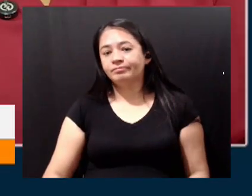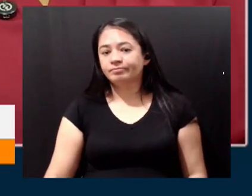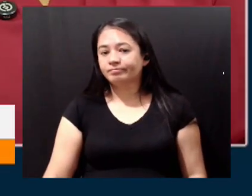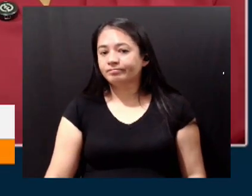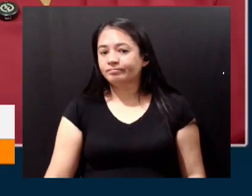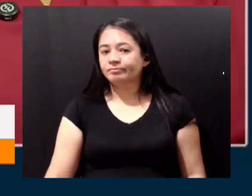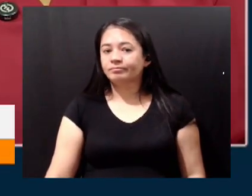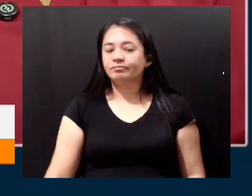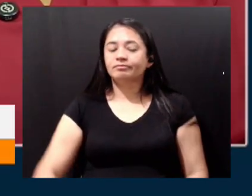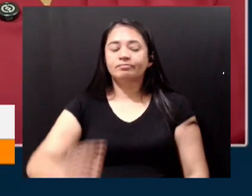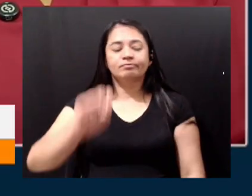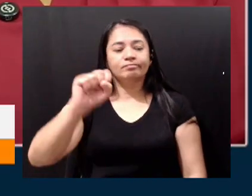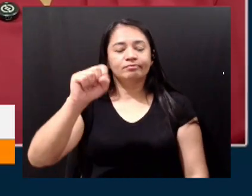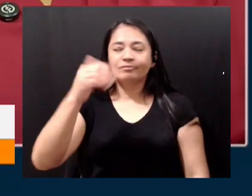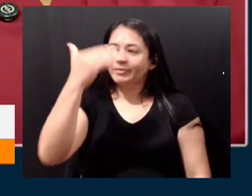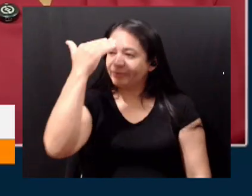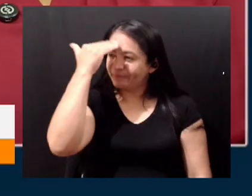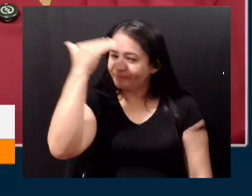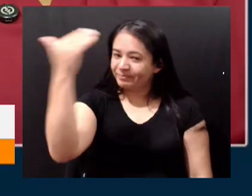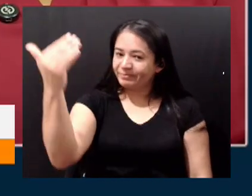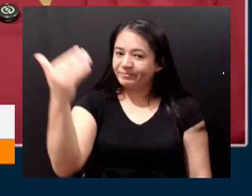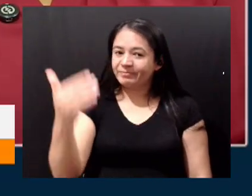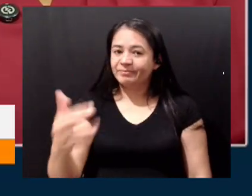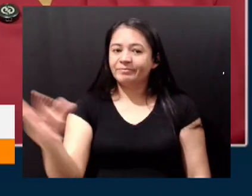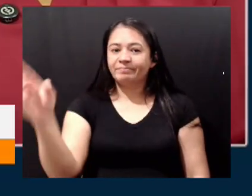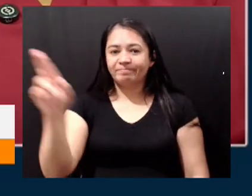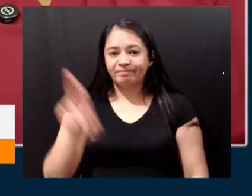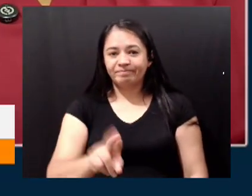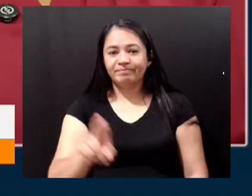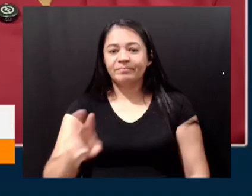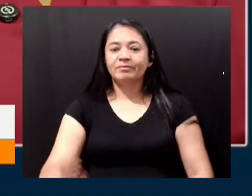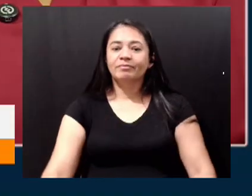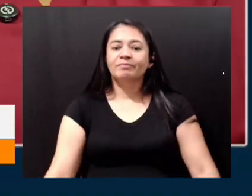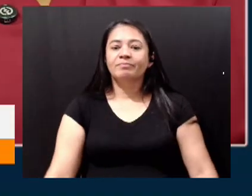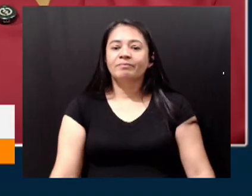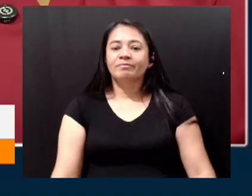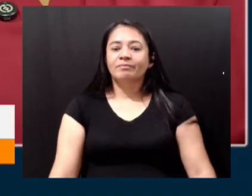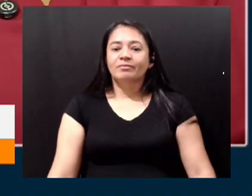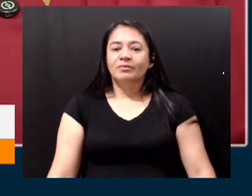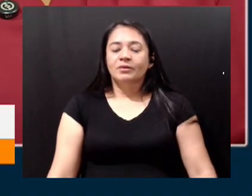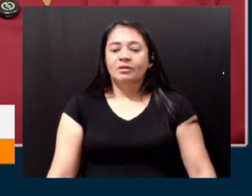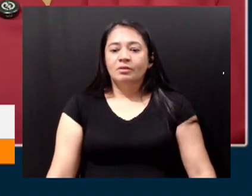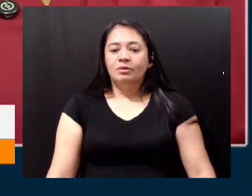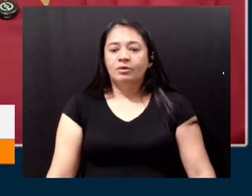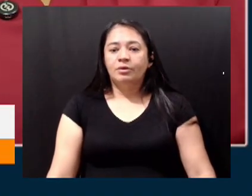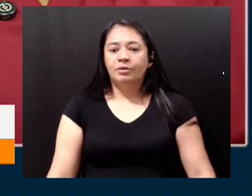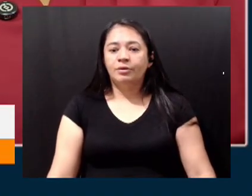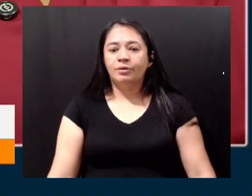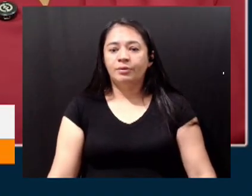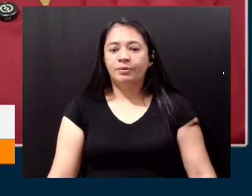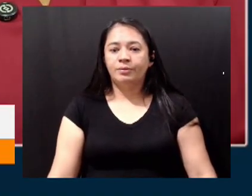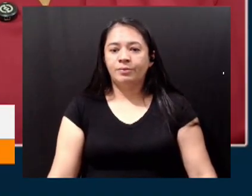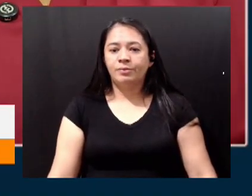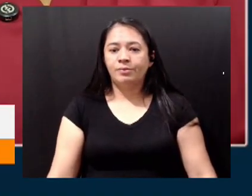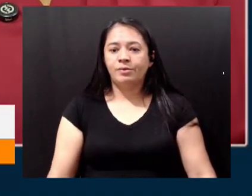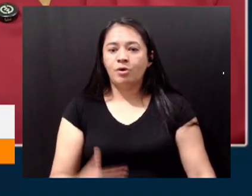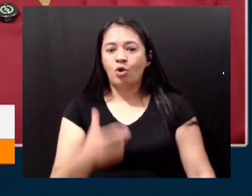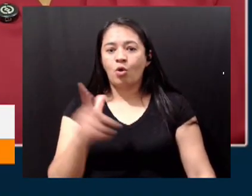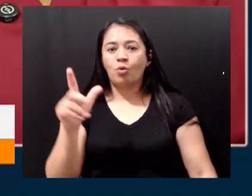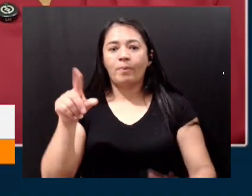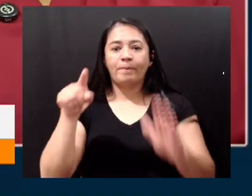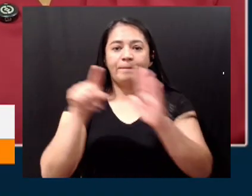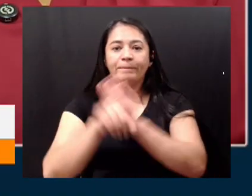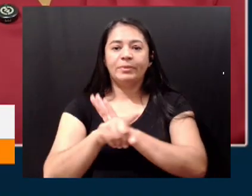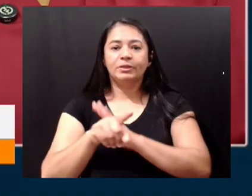Exatamente. Muito obrigada por responder aí nosso telespectador. Vamos lá, 8h59, mais 2 perguntas, aí a gente vai para